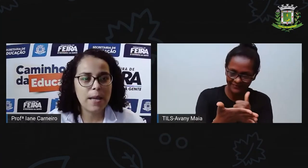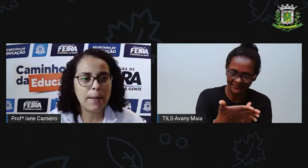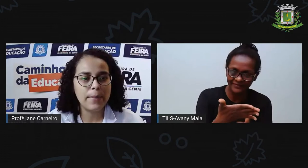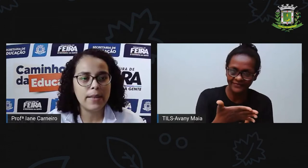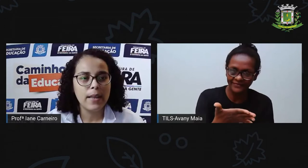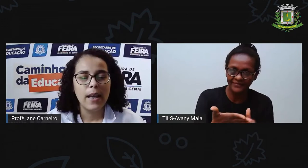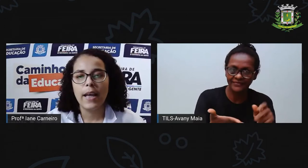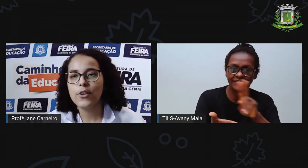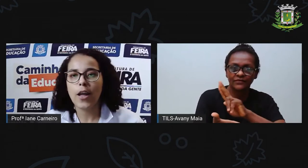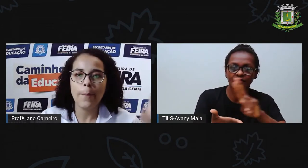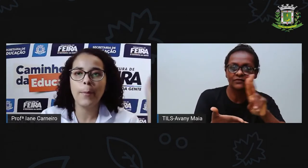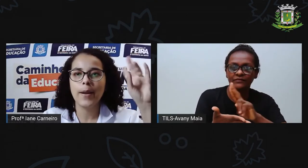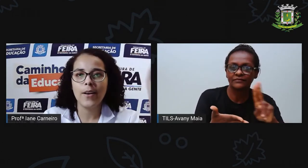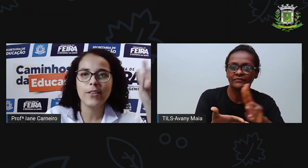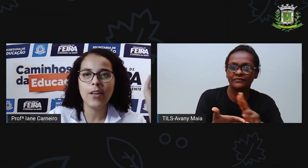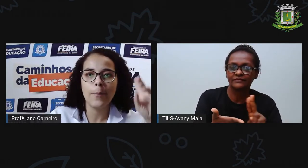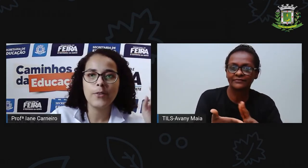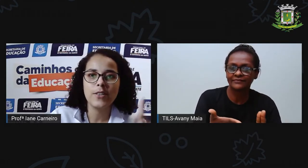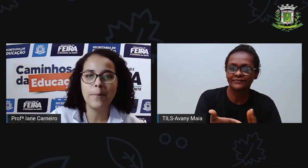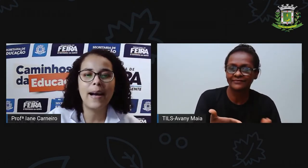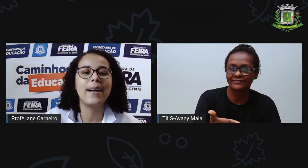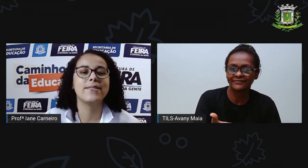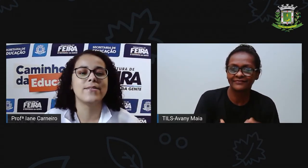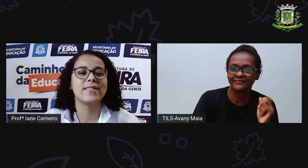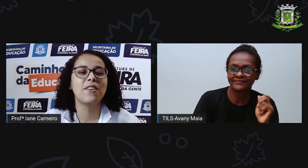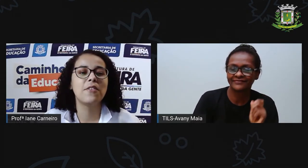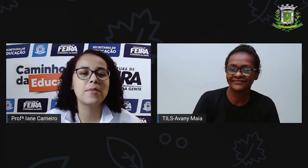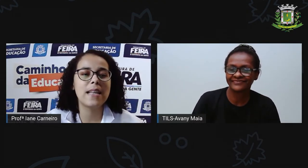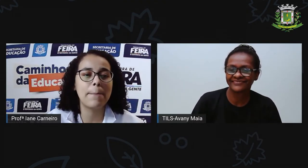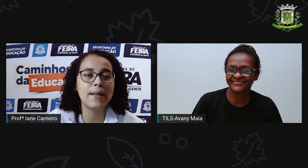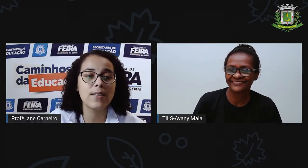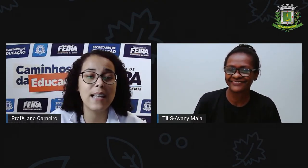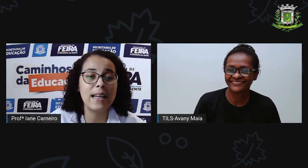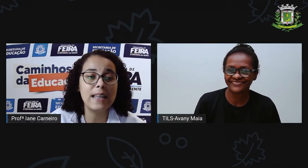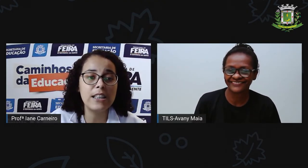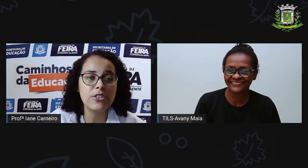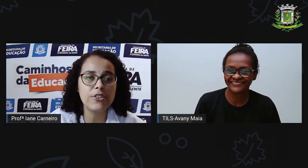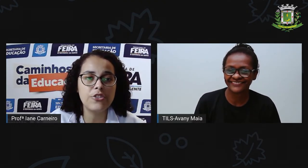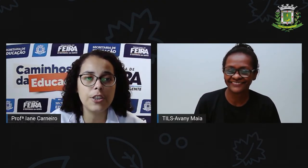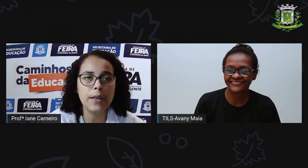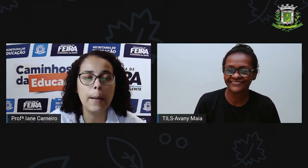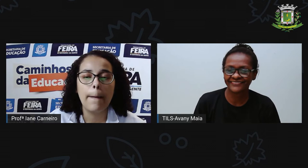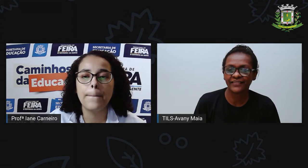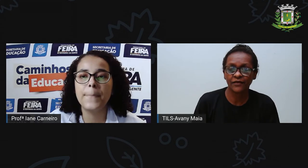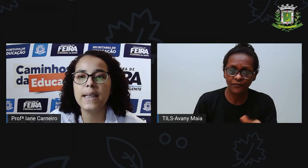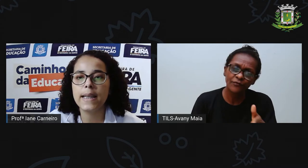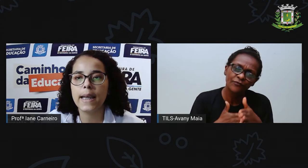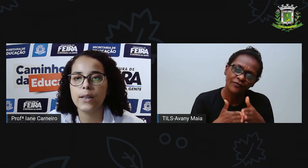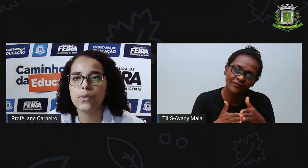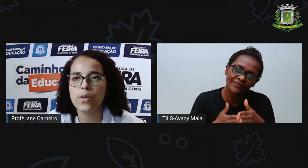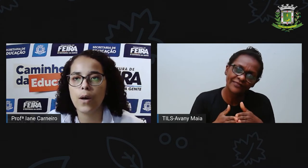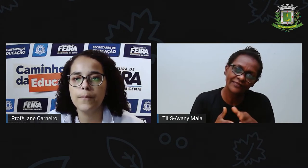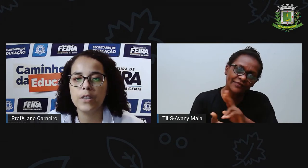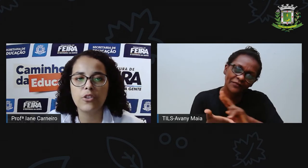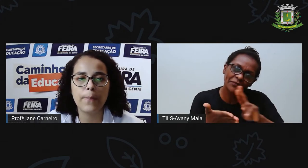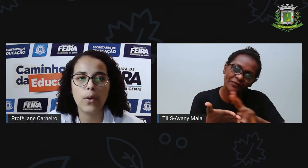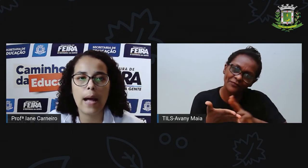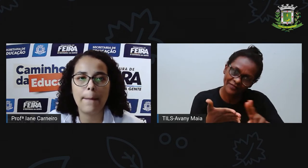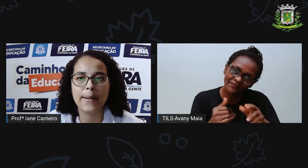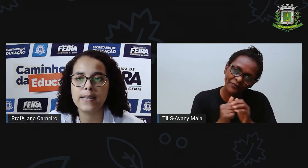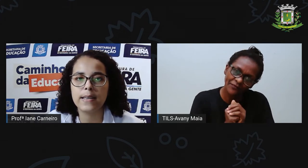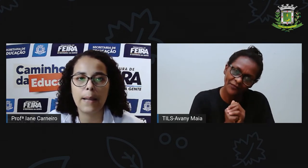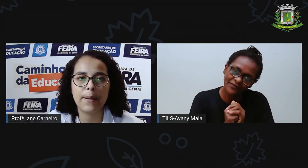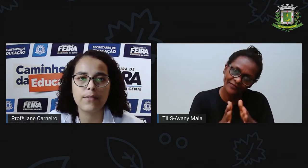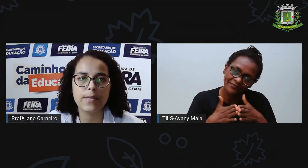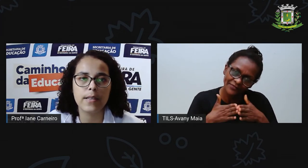Diz aí pra mim. Eu topo, Pró, eu topo, eu tô animado. Então, vamos lá pra nossa lista de brinquedos, ó. Deixa a Pró